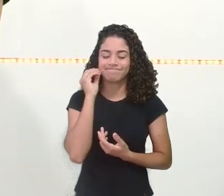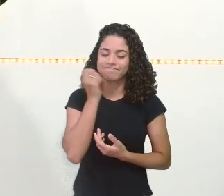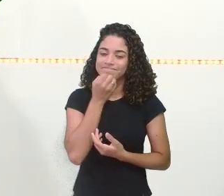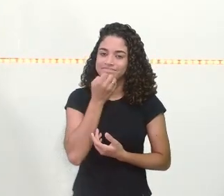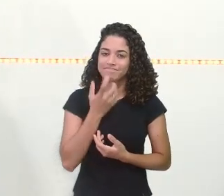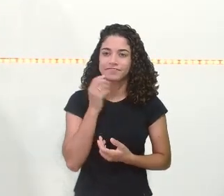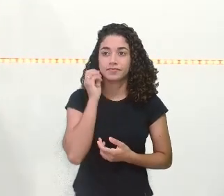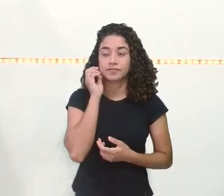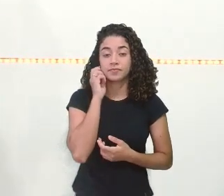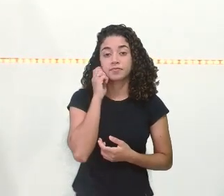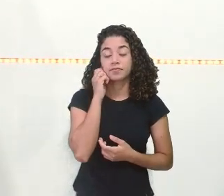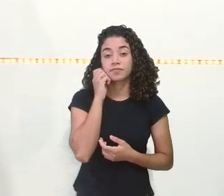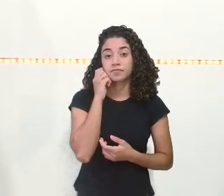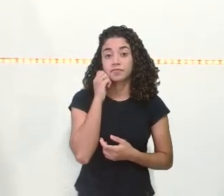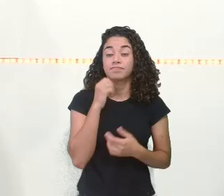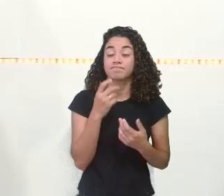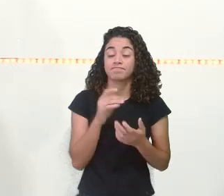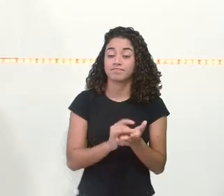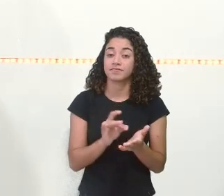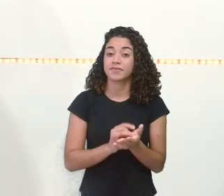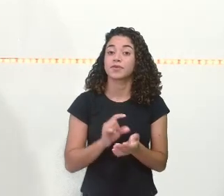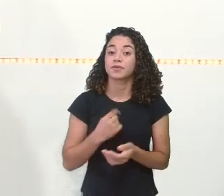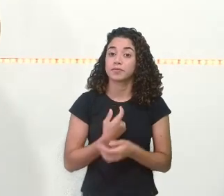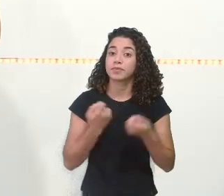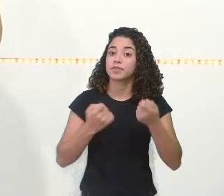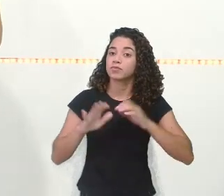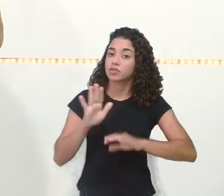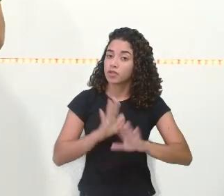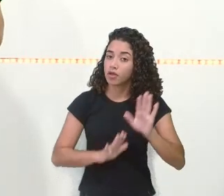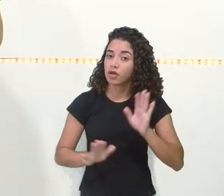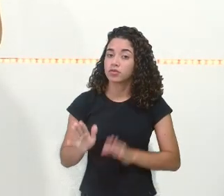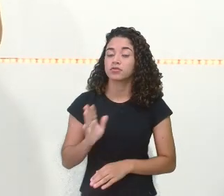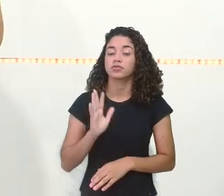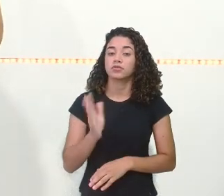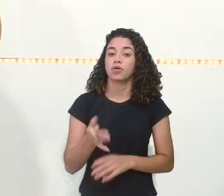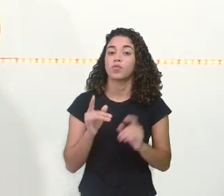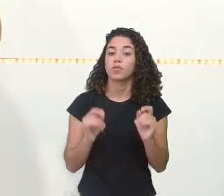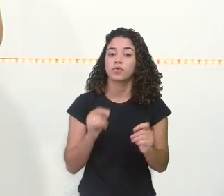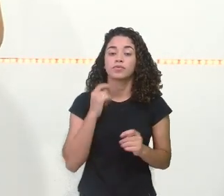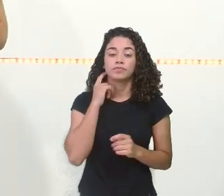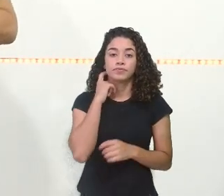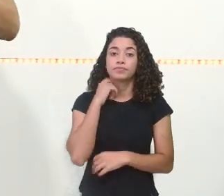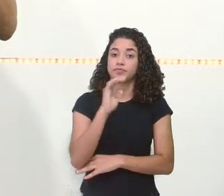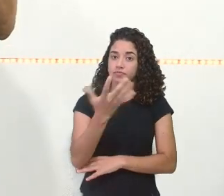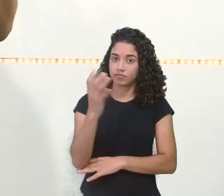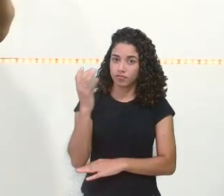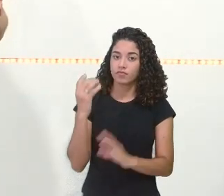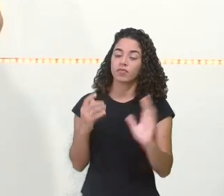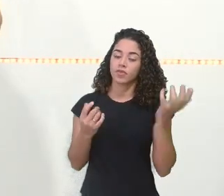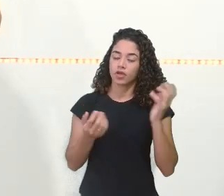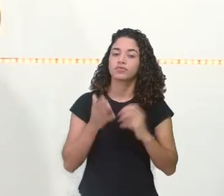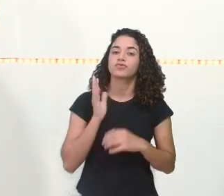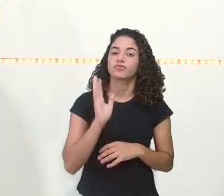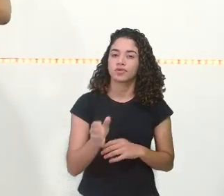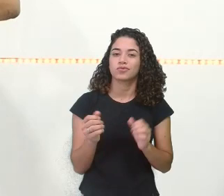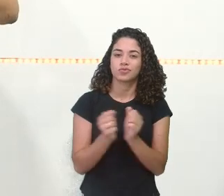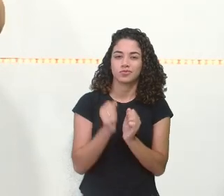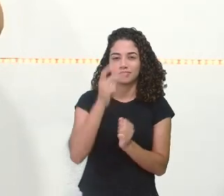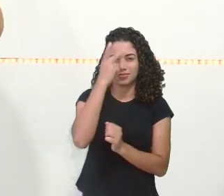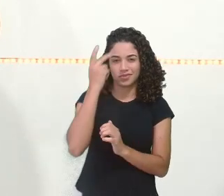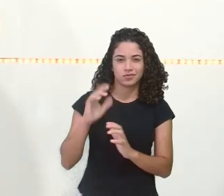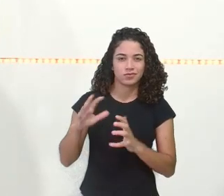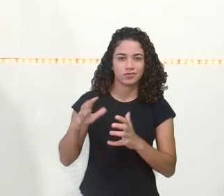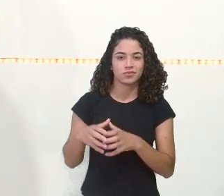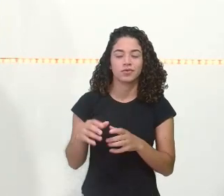Isso. Então, é verdade, a gente tem que tomar esses cuidados. Eu já entrei também numa mata fechada, também com pessoas assim, mas sempre